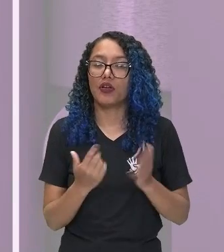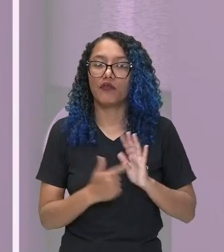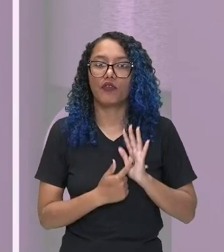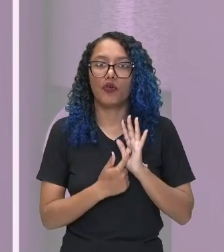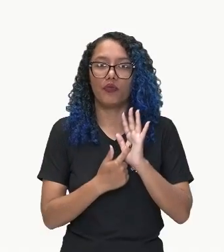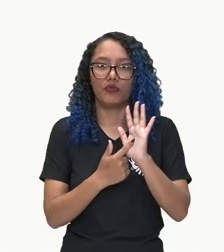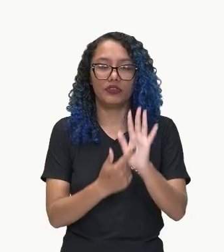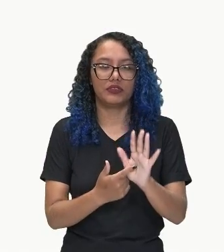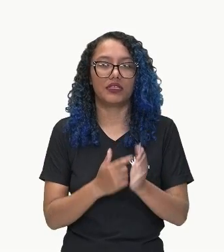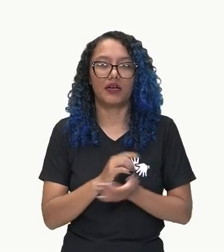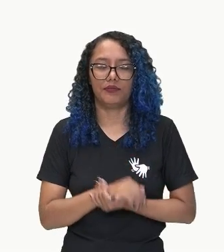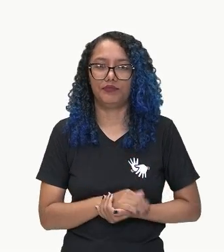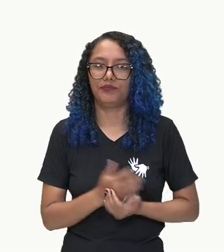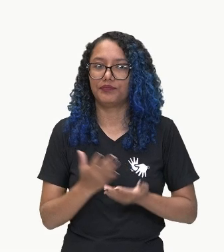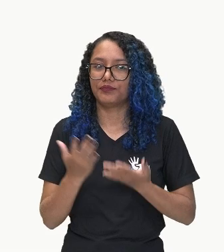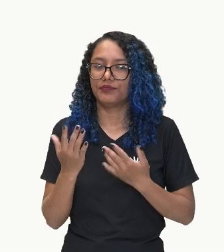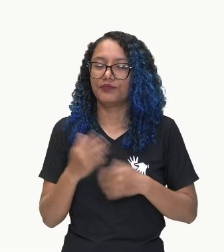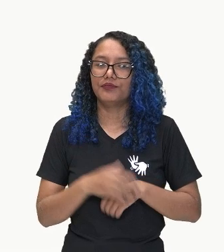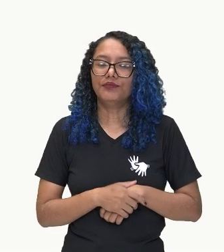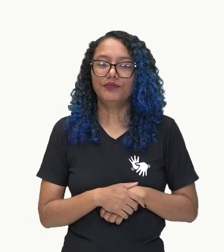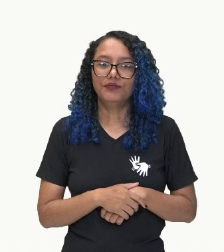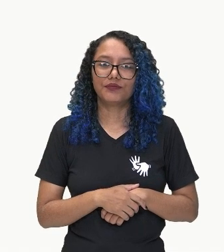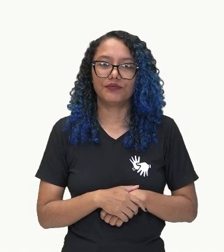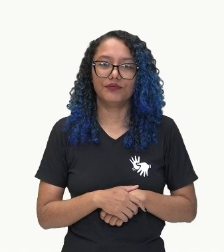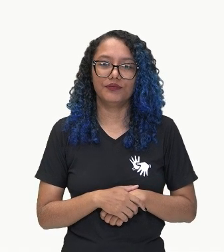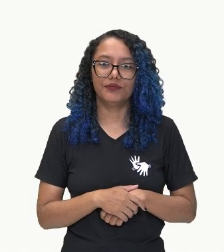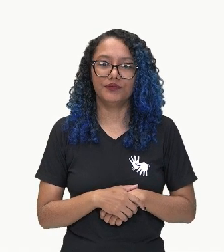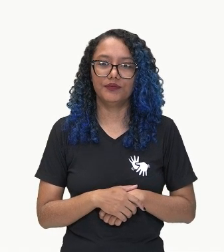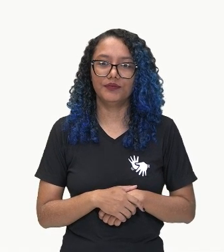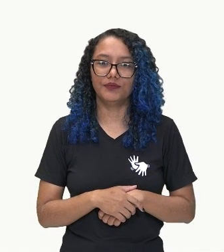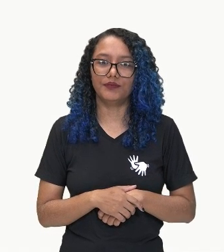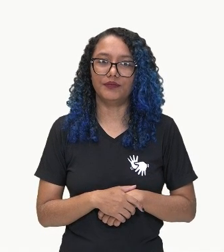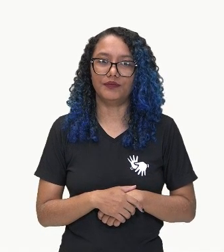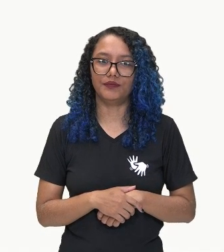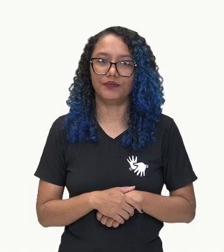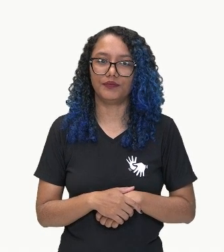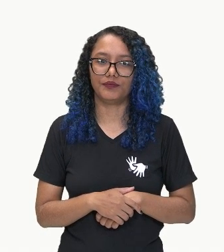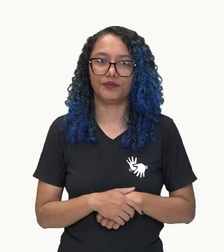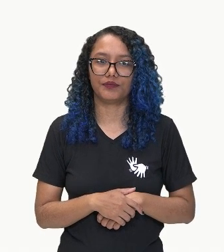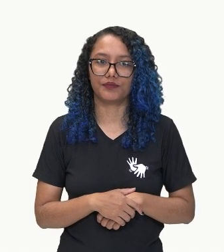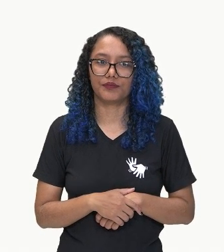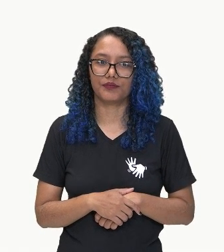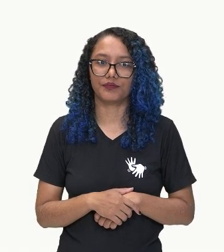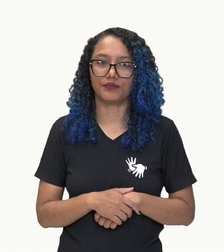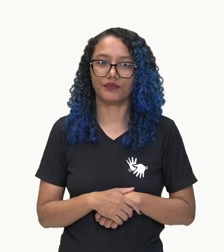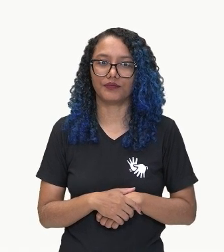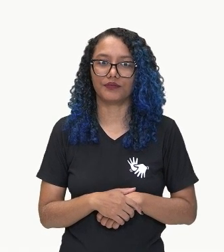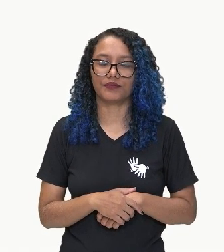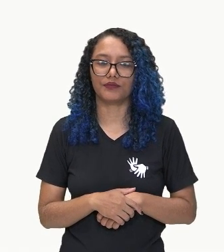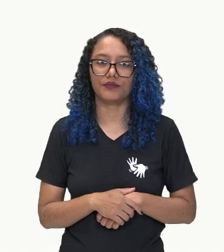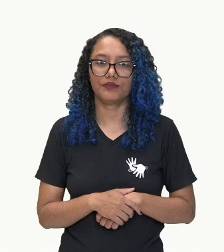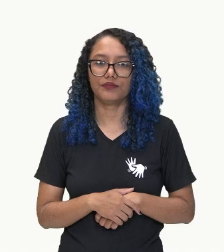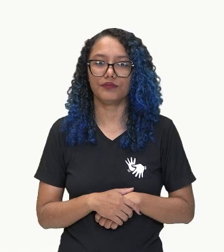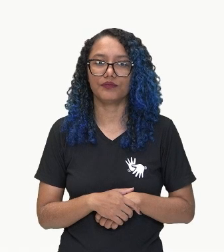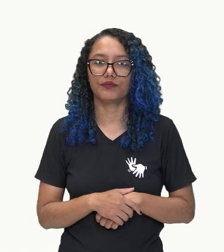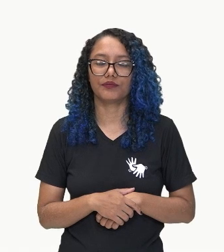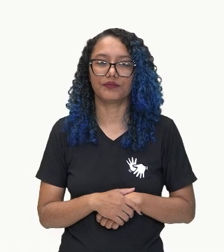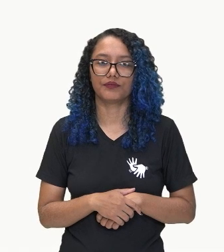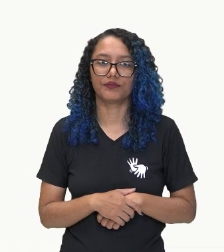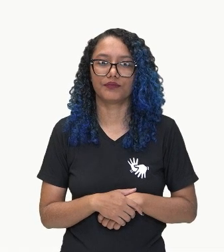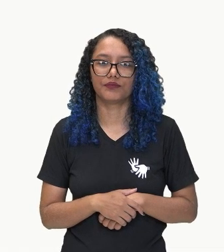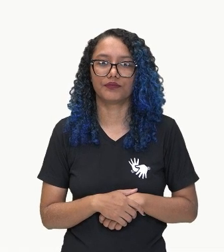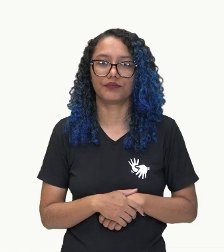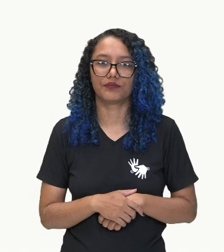decimais especiais. Acompanhe aí então a leitura na tela, não é? O que é que nós